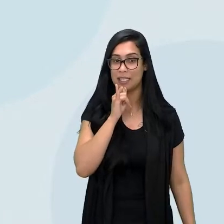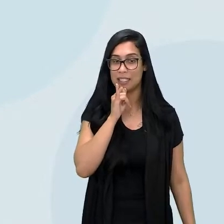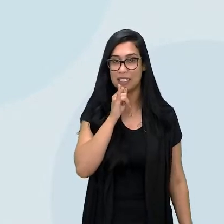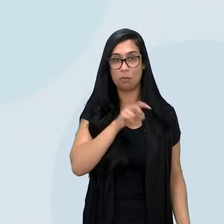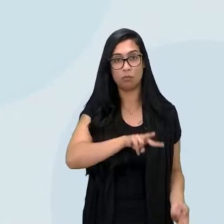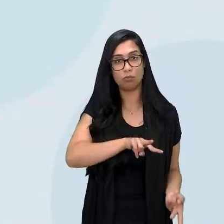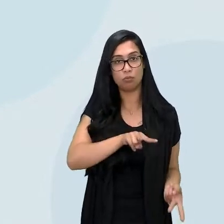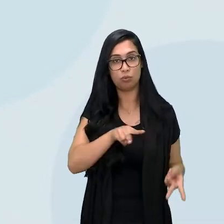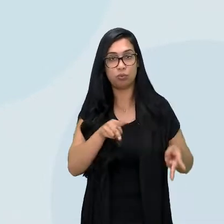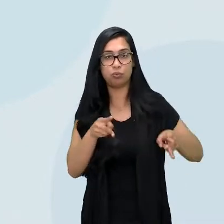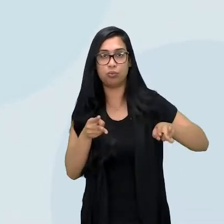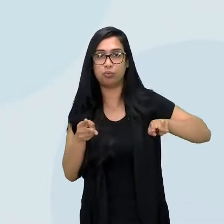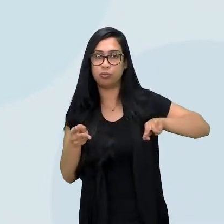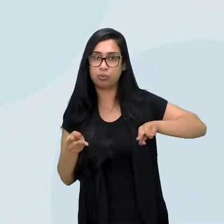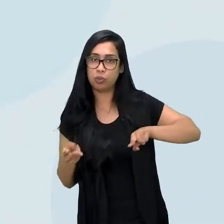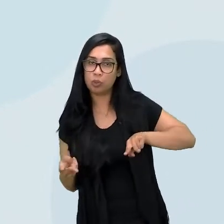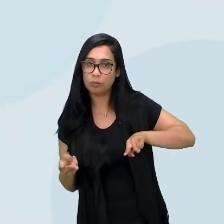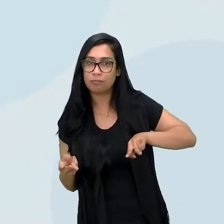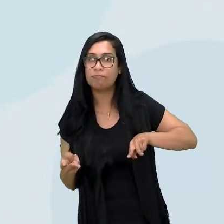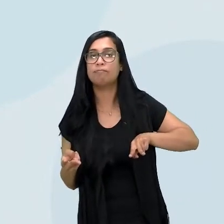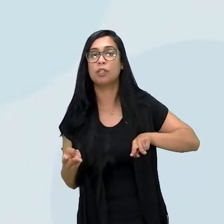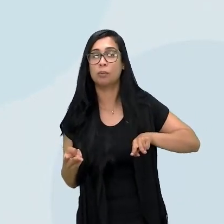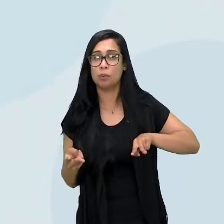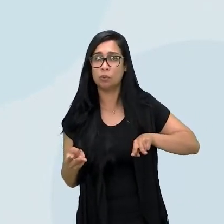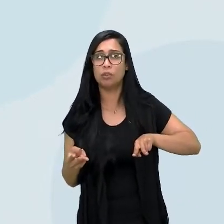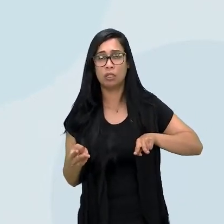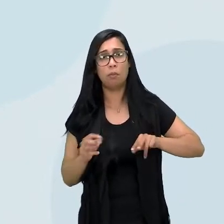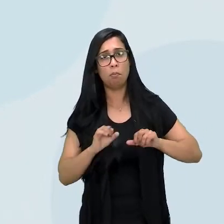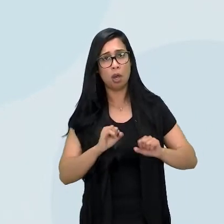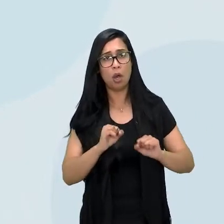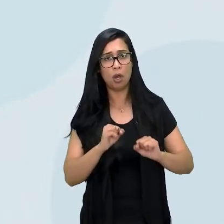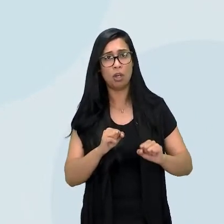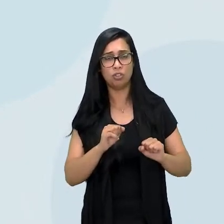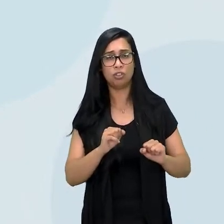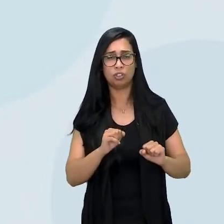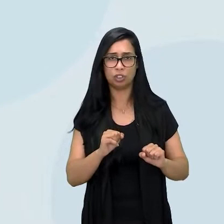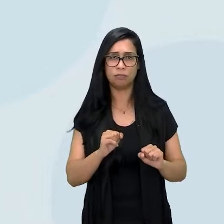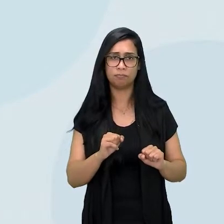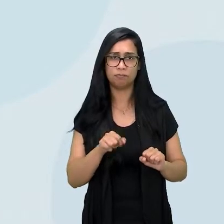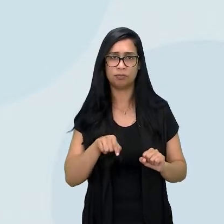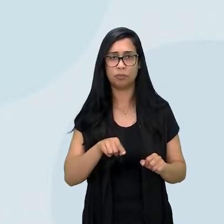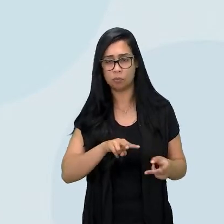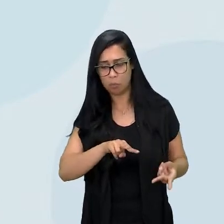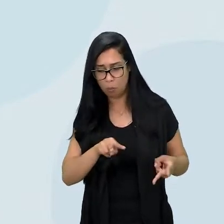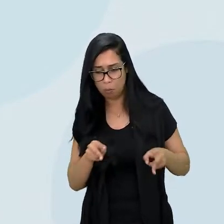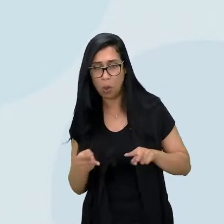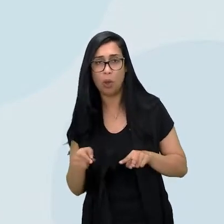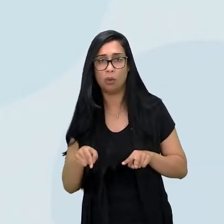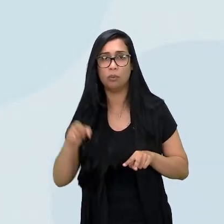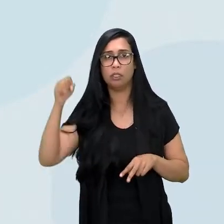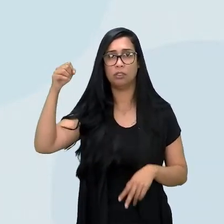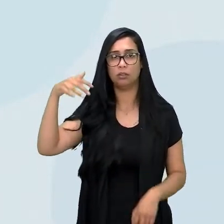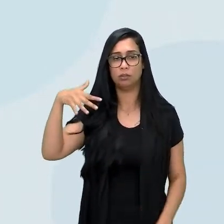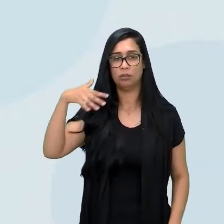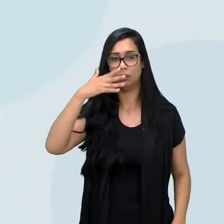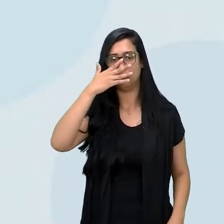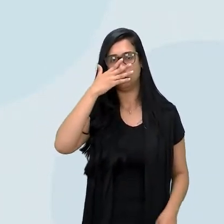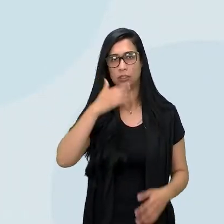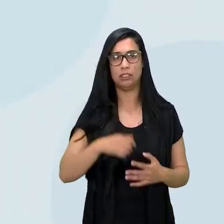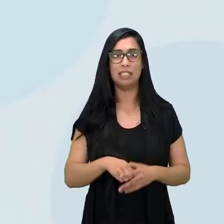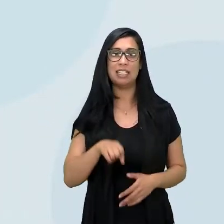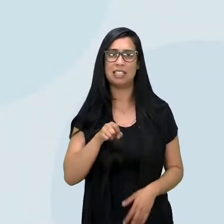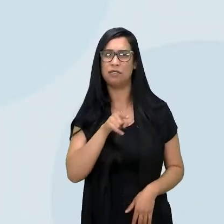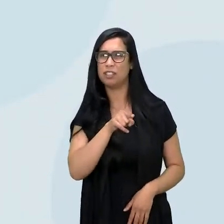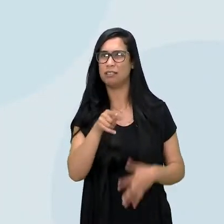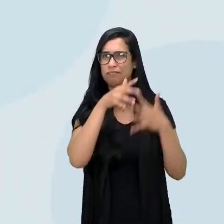energias mecânicas, como acontece aí nas usinas hidrelétricas. Também já vimos na atividade 1, se você tiver ainda um pouco de confusão, pode voltar nesse